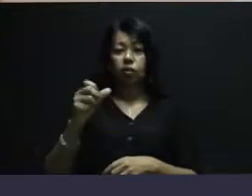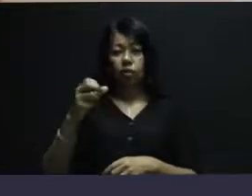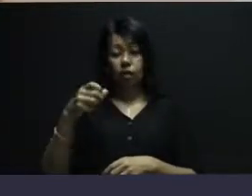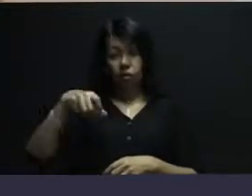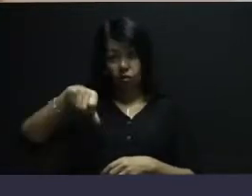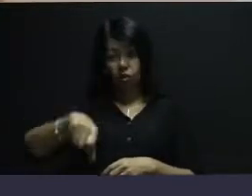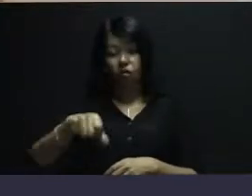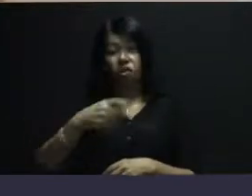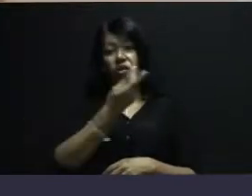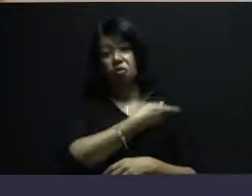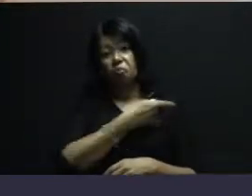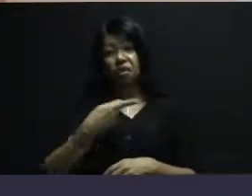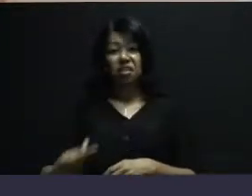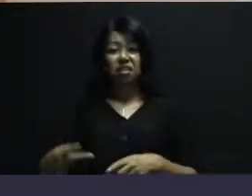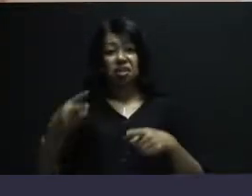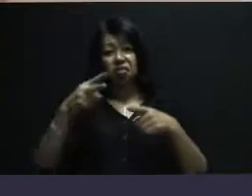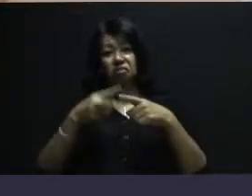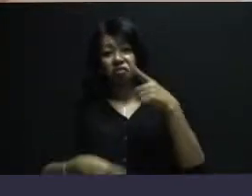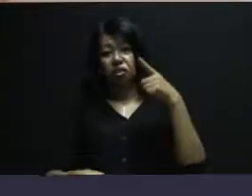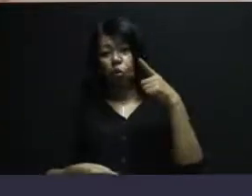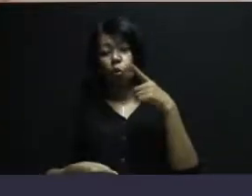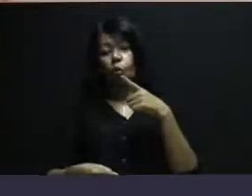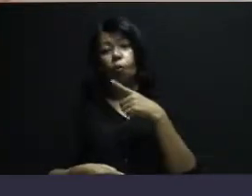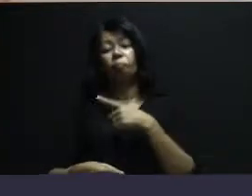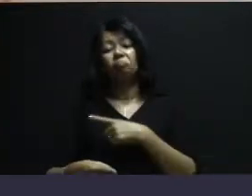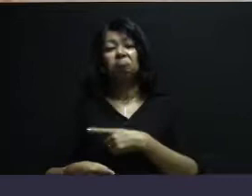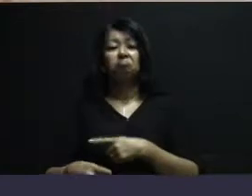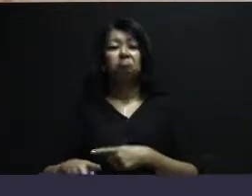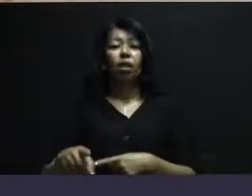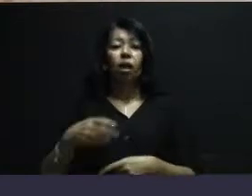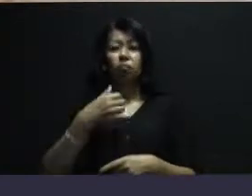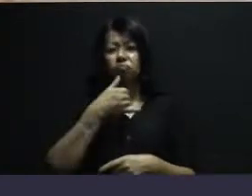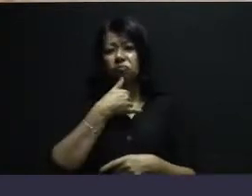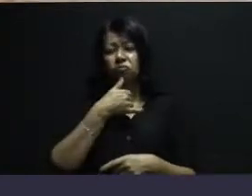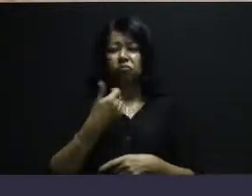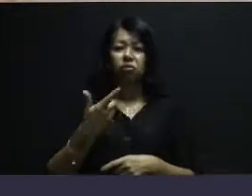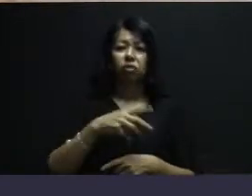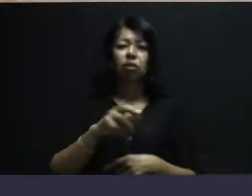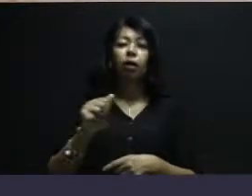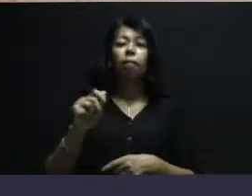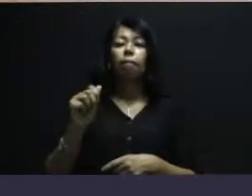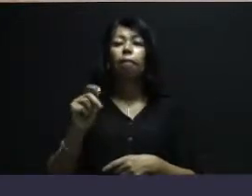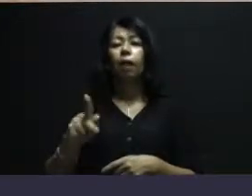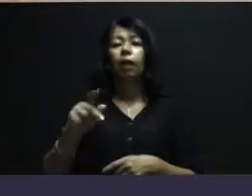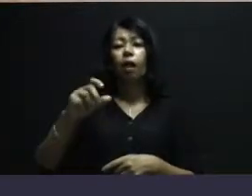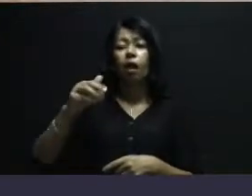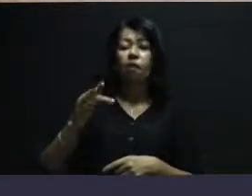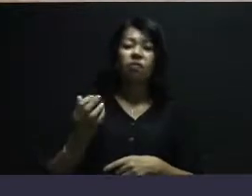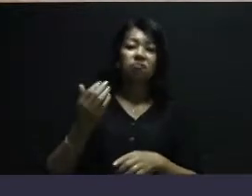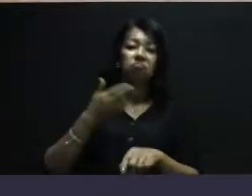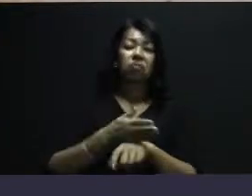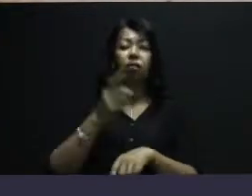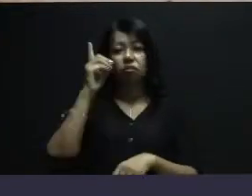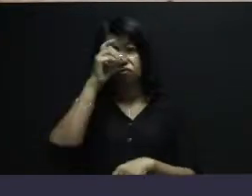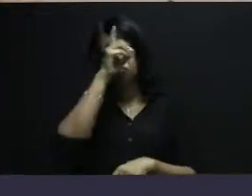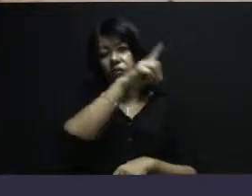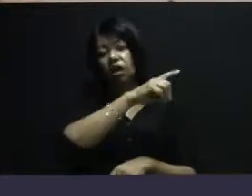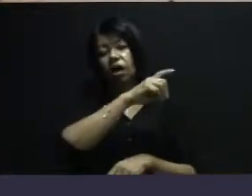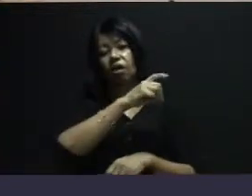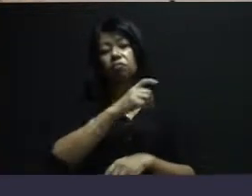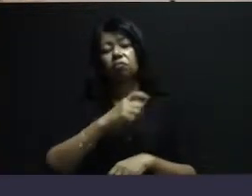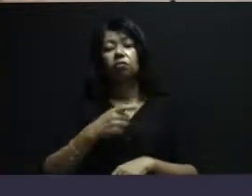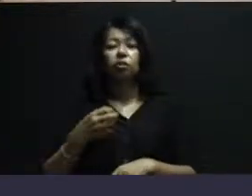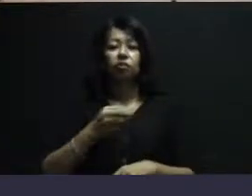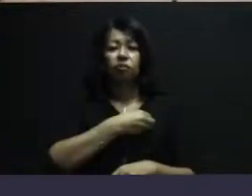República, José Sarney, vetou o projeto. Com tamanha decepção, as ATFs entraram em colapso. Viveram um processo de